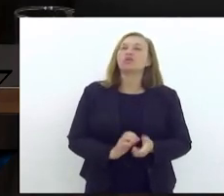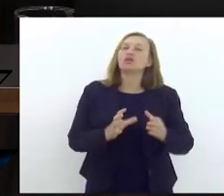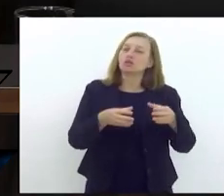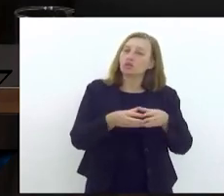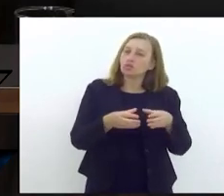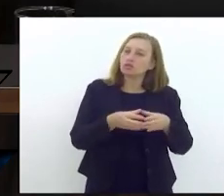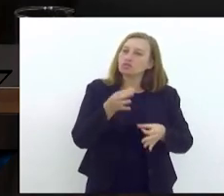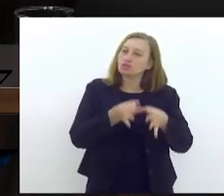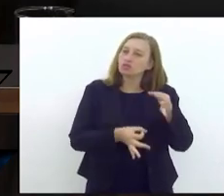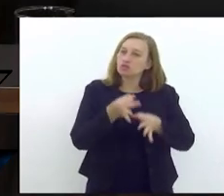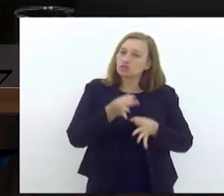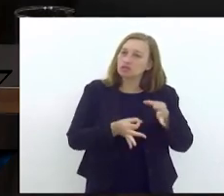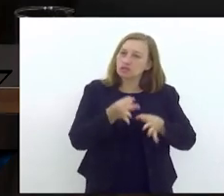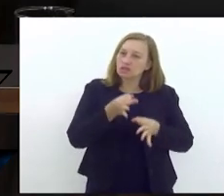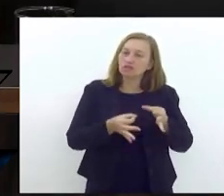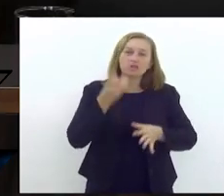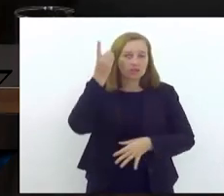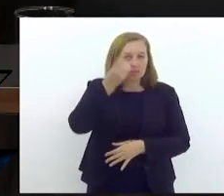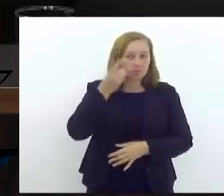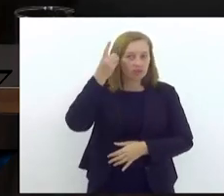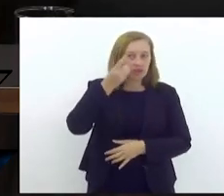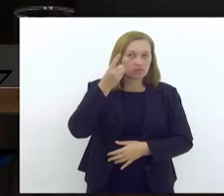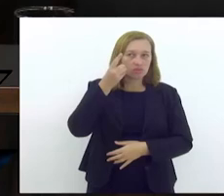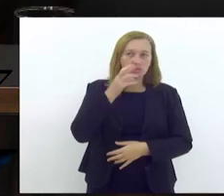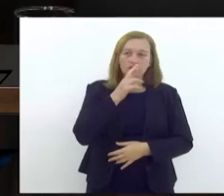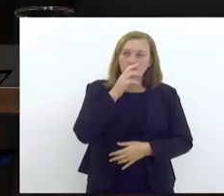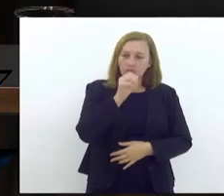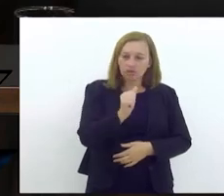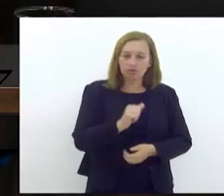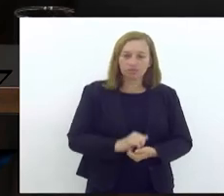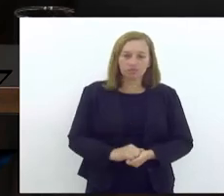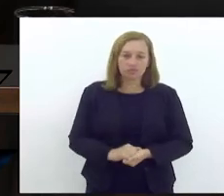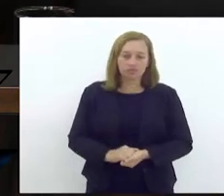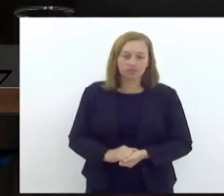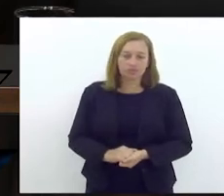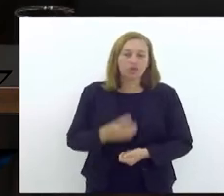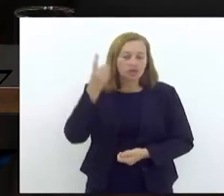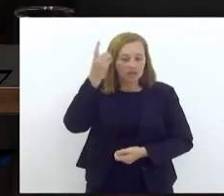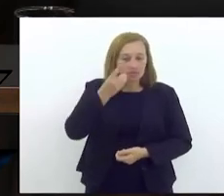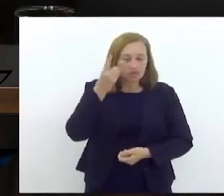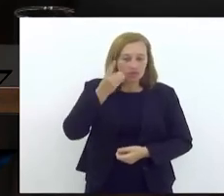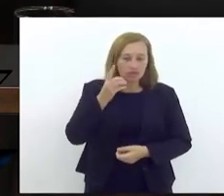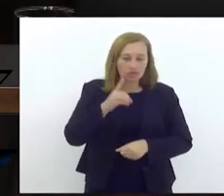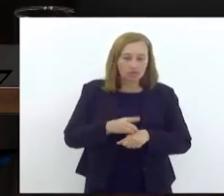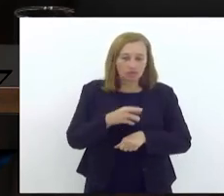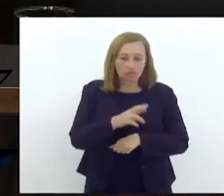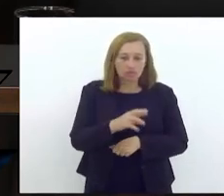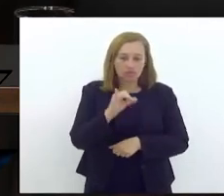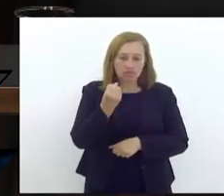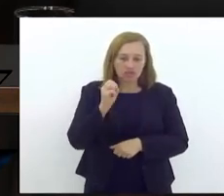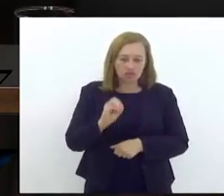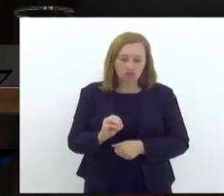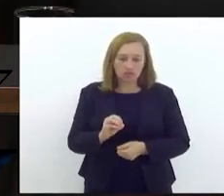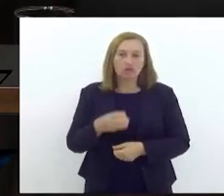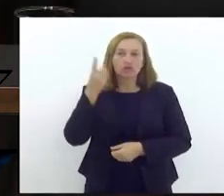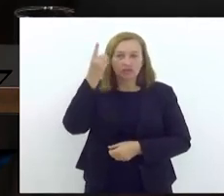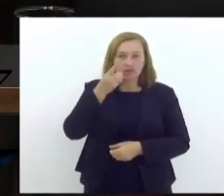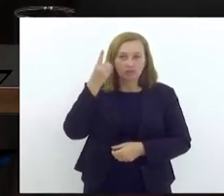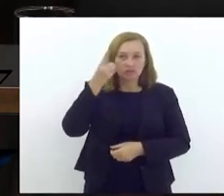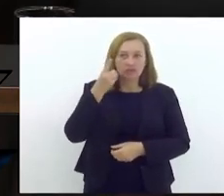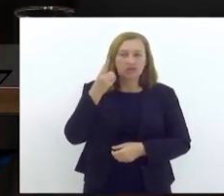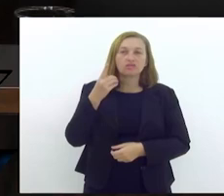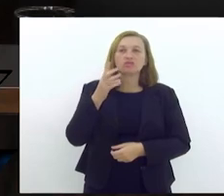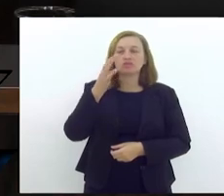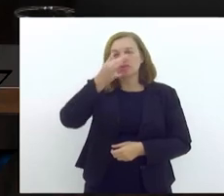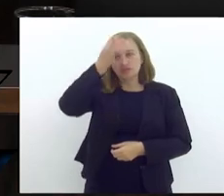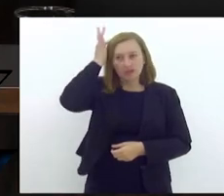comissão e condição de Justiça Deputado Rodrigo Amorim Deputado Dr Serginho Deputado Fred